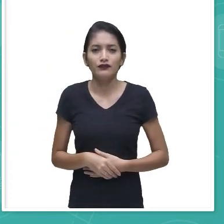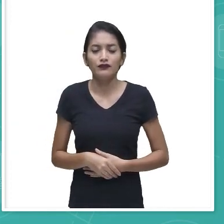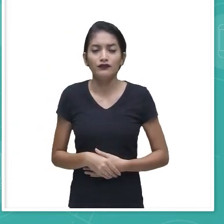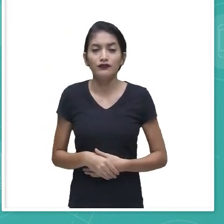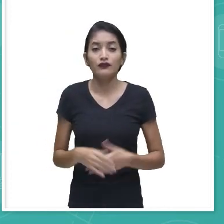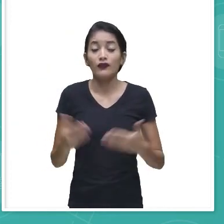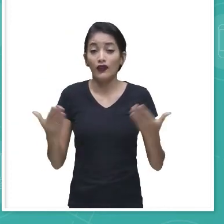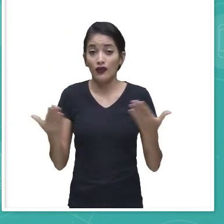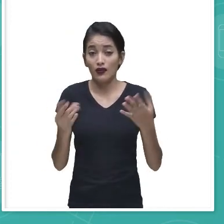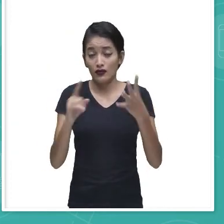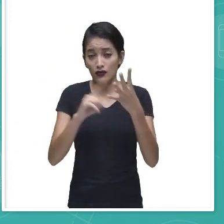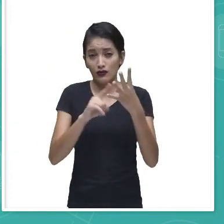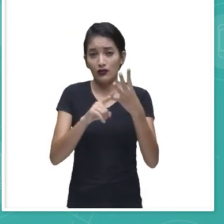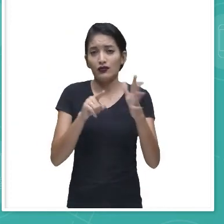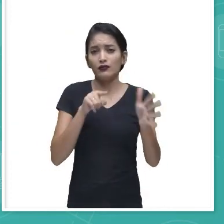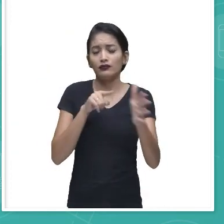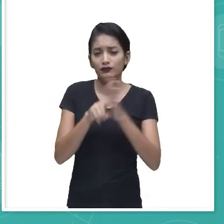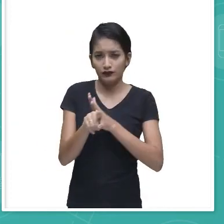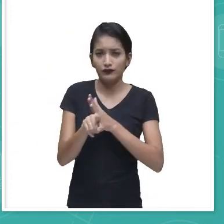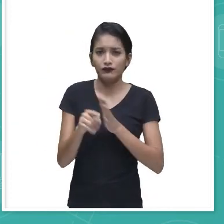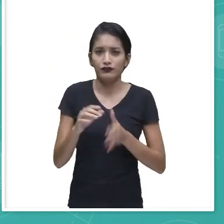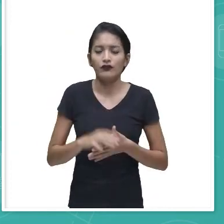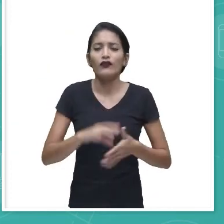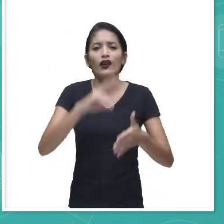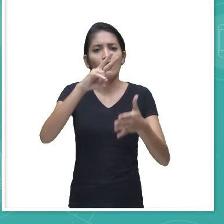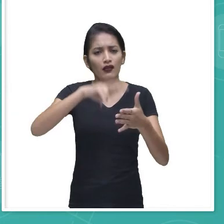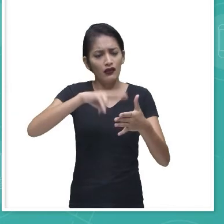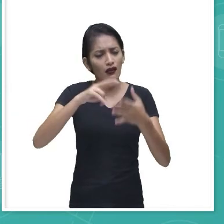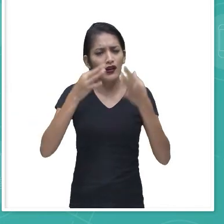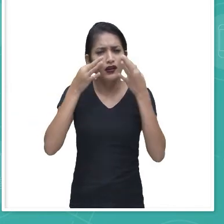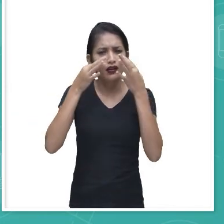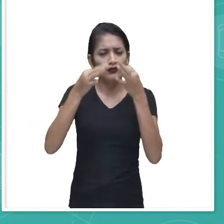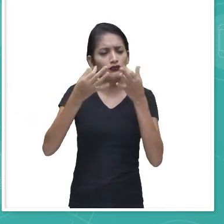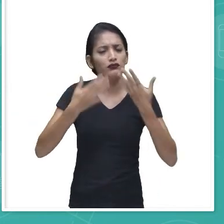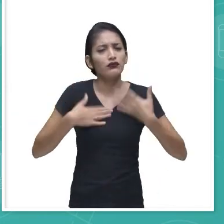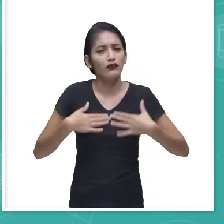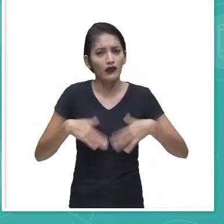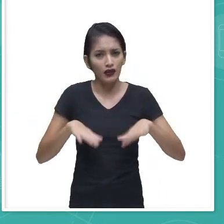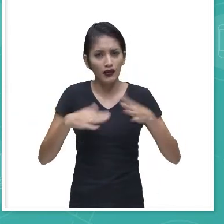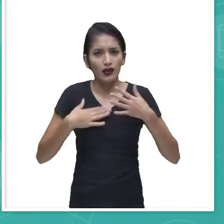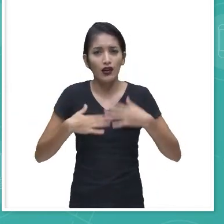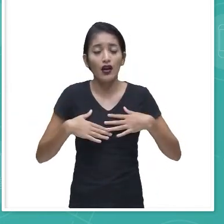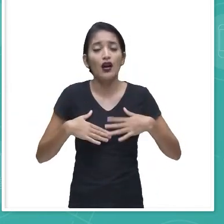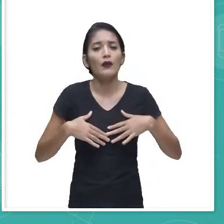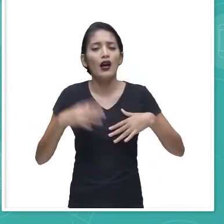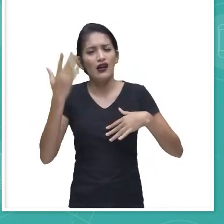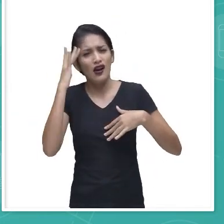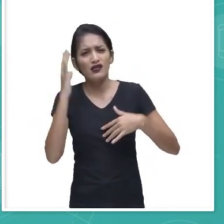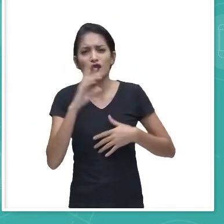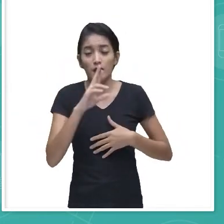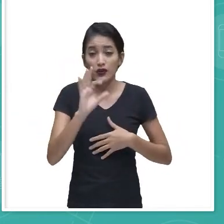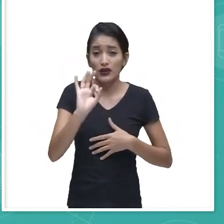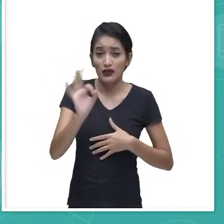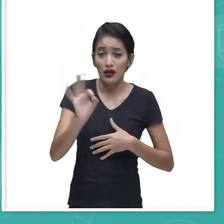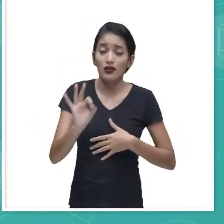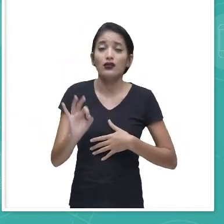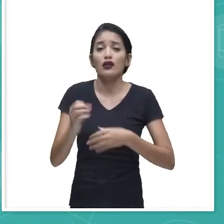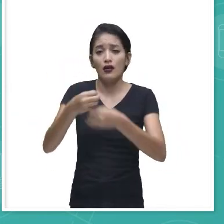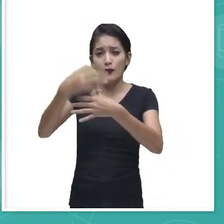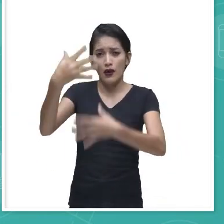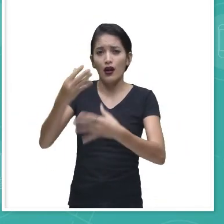para a nossa quarta questão. Então, leiam com atenção. Vejam aí qual é a resposta que vocês acham que é correta e coloquem no chat.